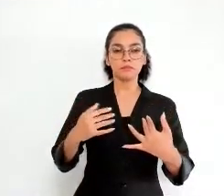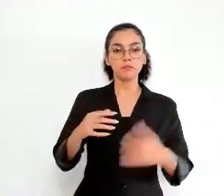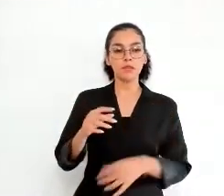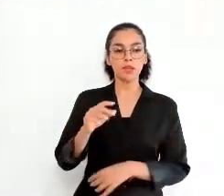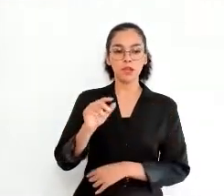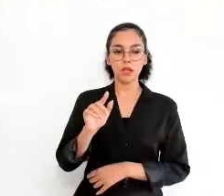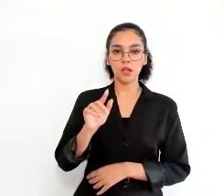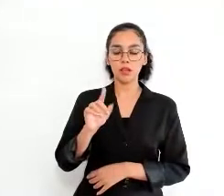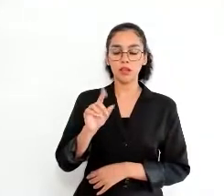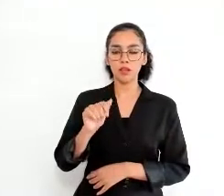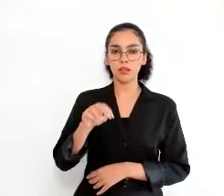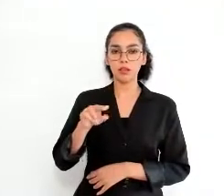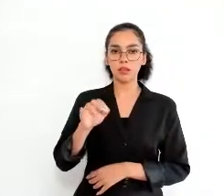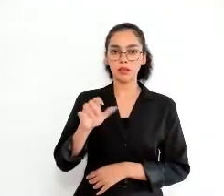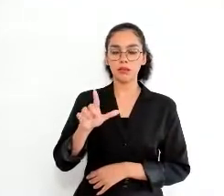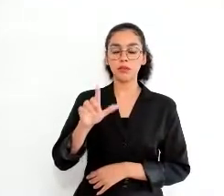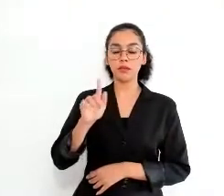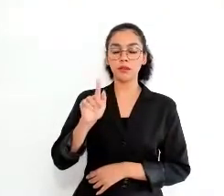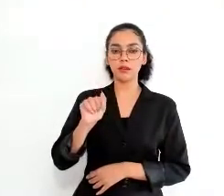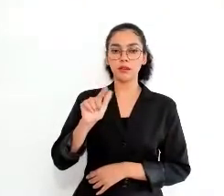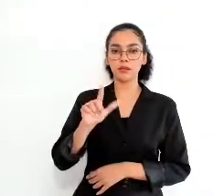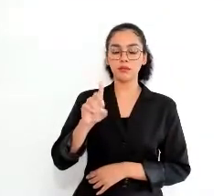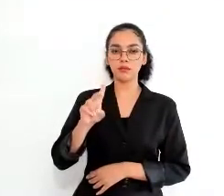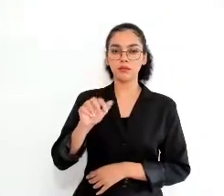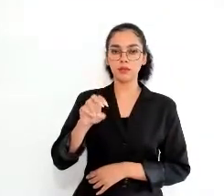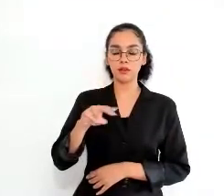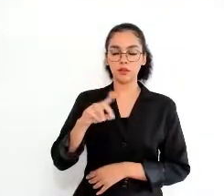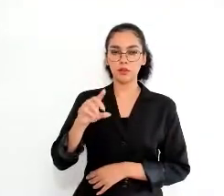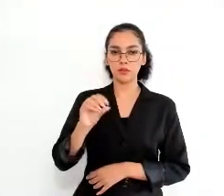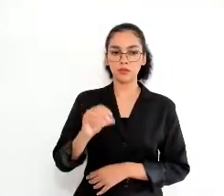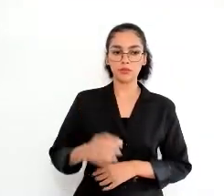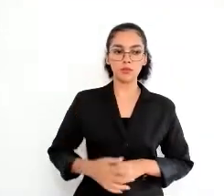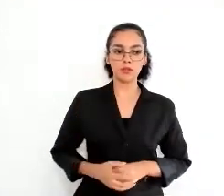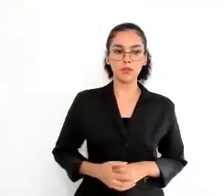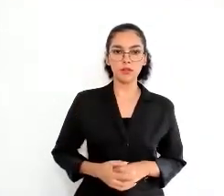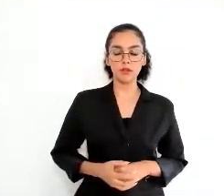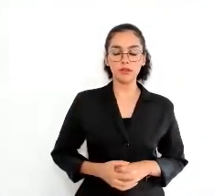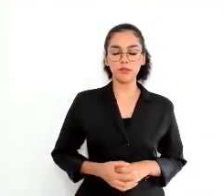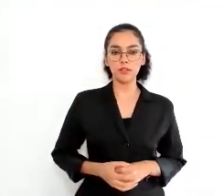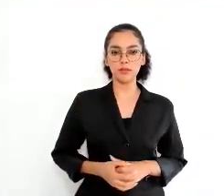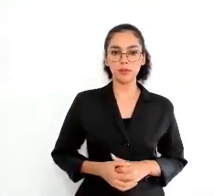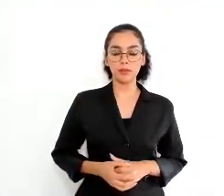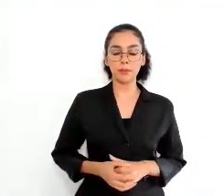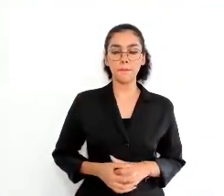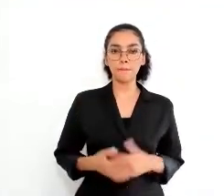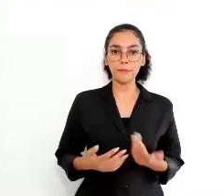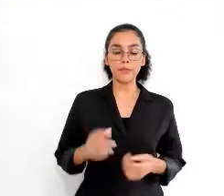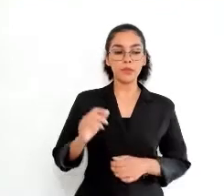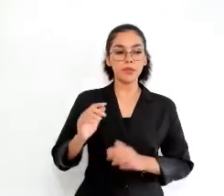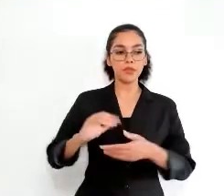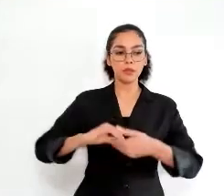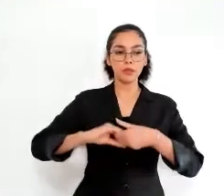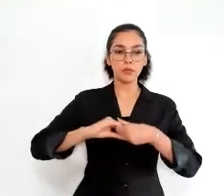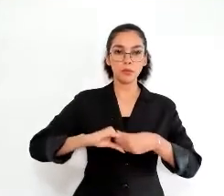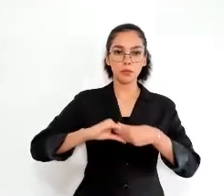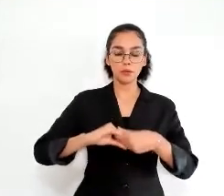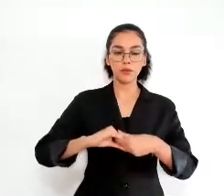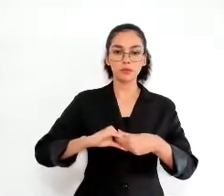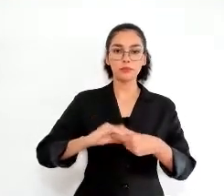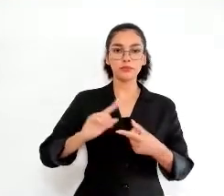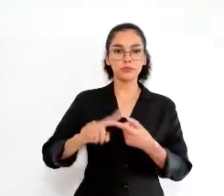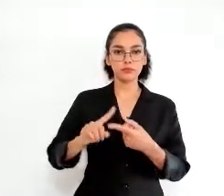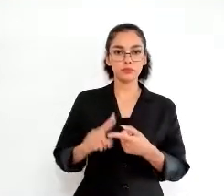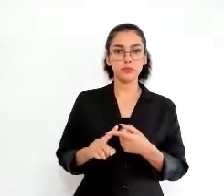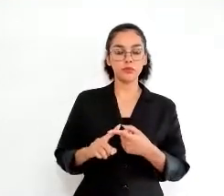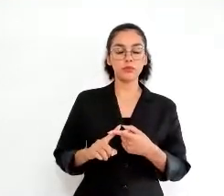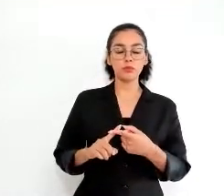Cumprimento o ministro do Superior Tribunal de Justiça, ministro Luiz Alberto Gurgel de Faria. Cumprimento o